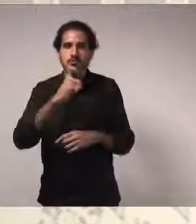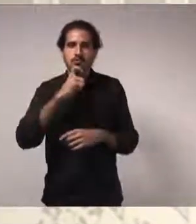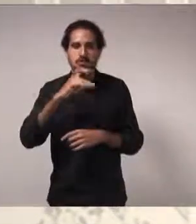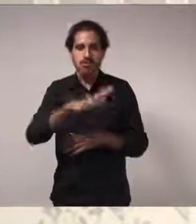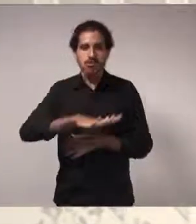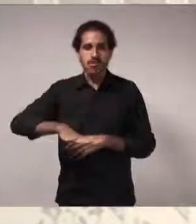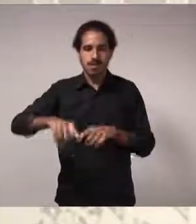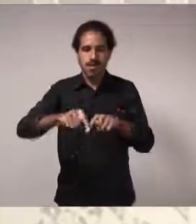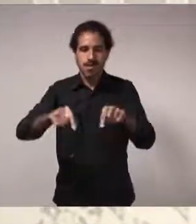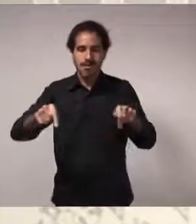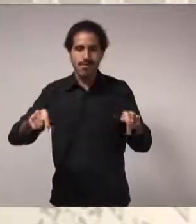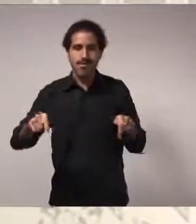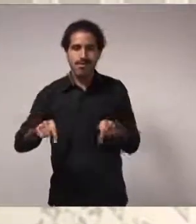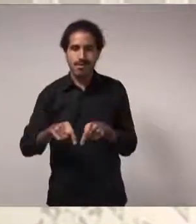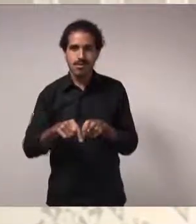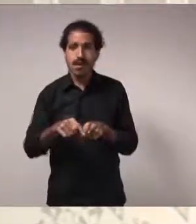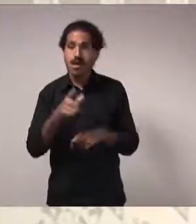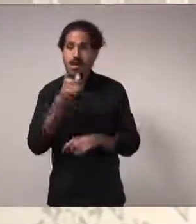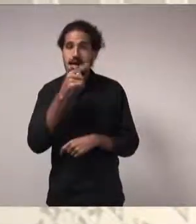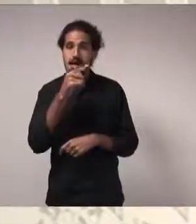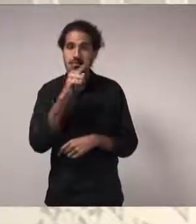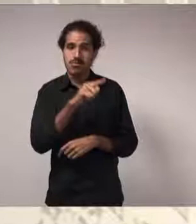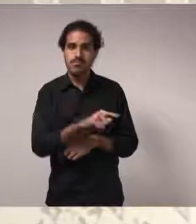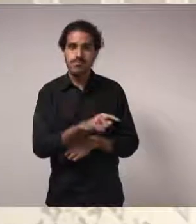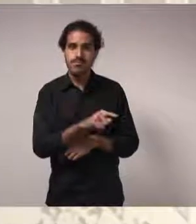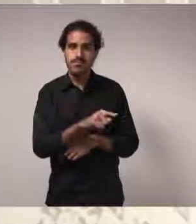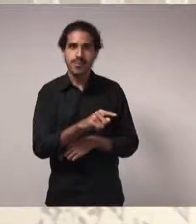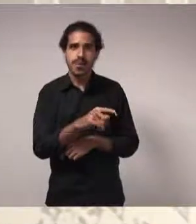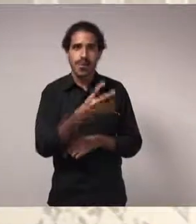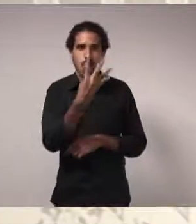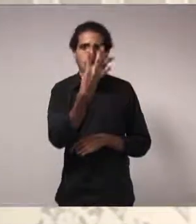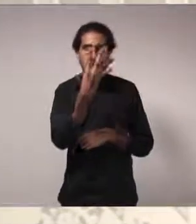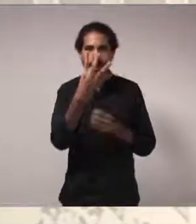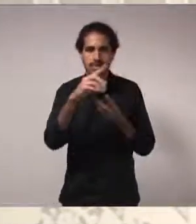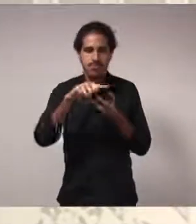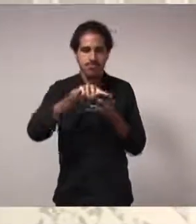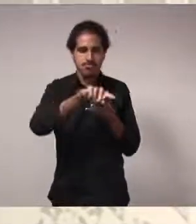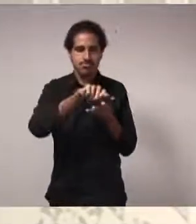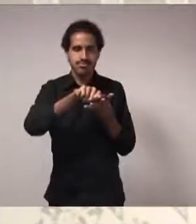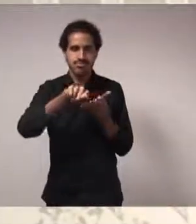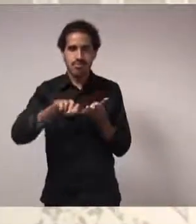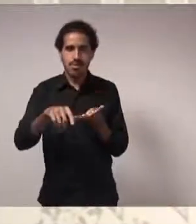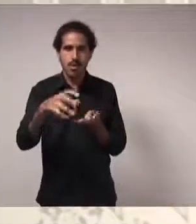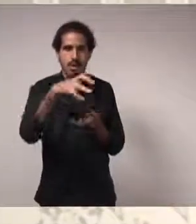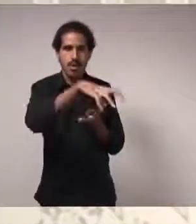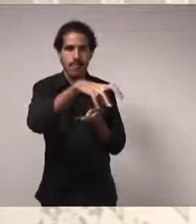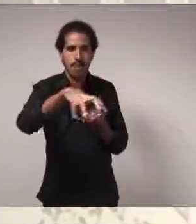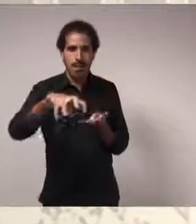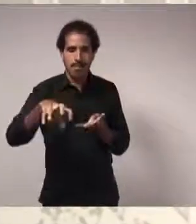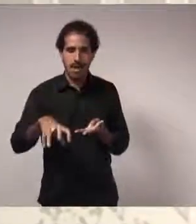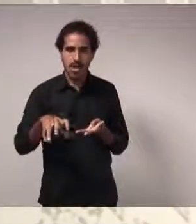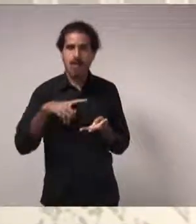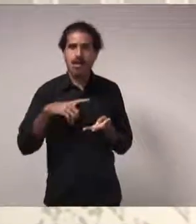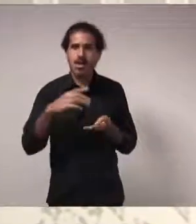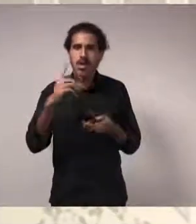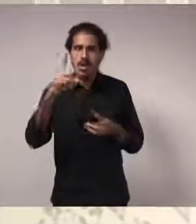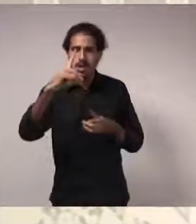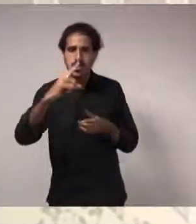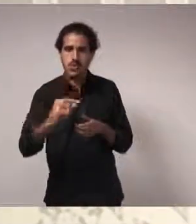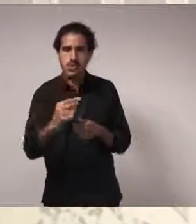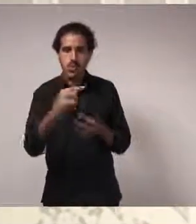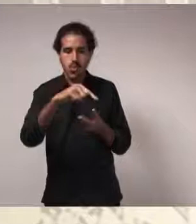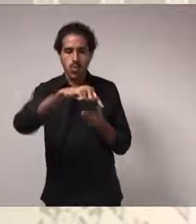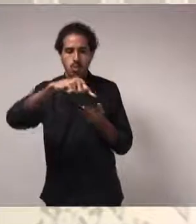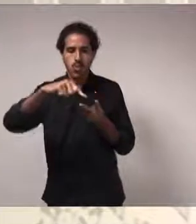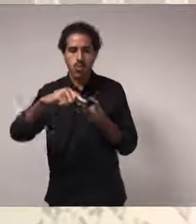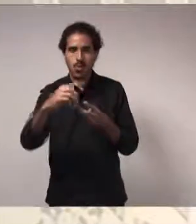a água. Então, de 4 centrais, nós temos um grande projeto para reduzir para apenas 2 centrais, ou